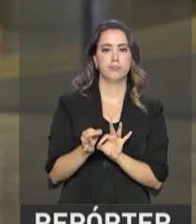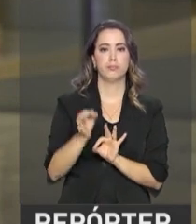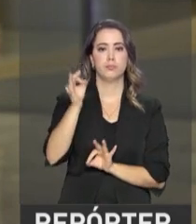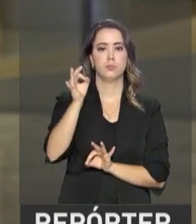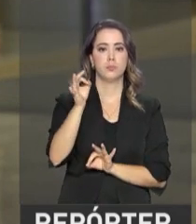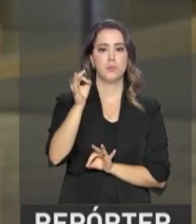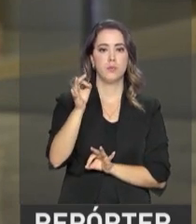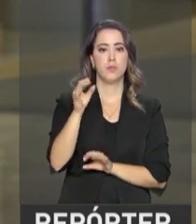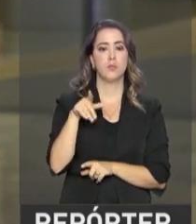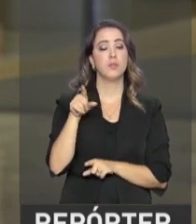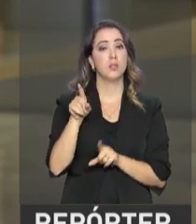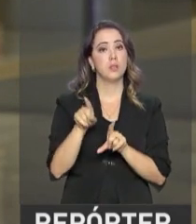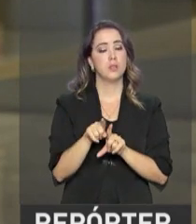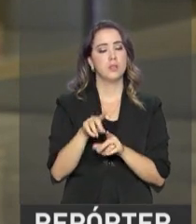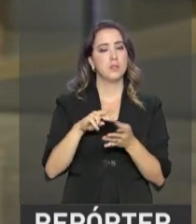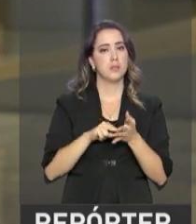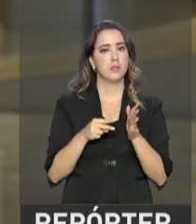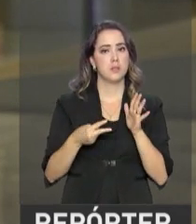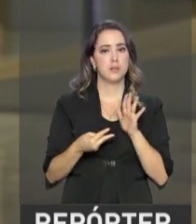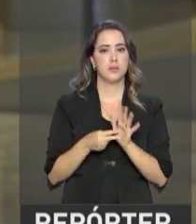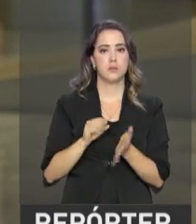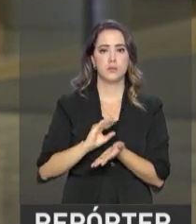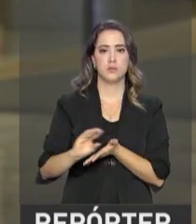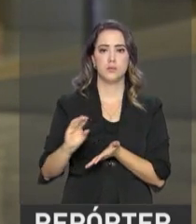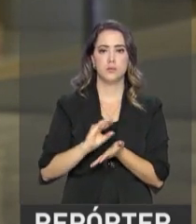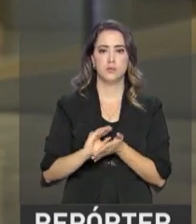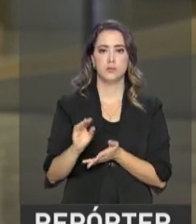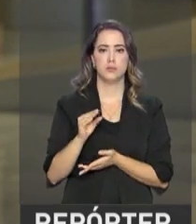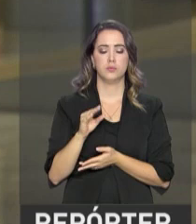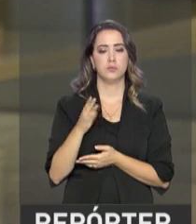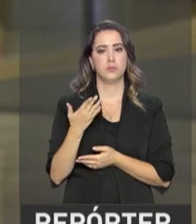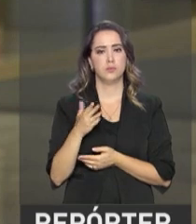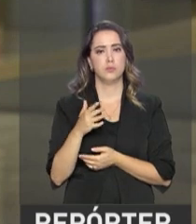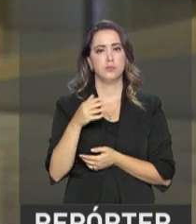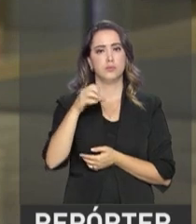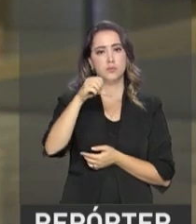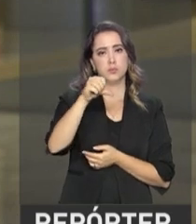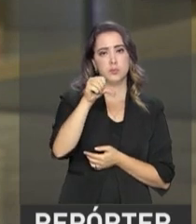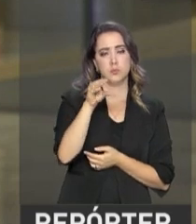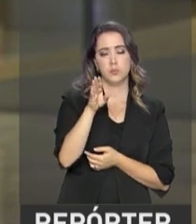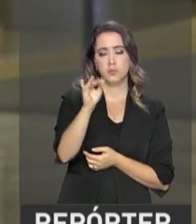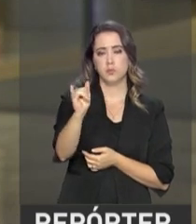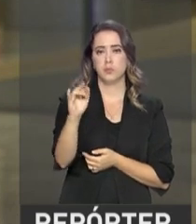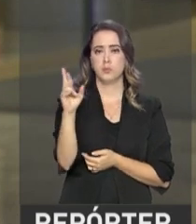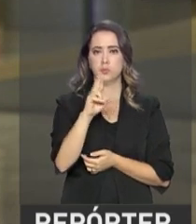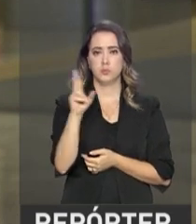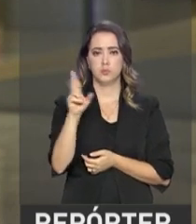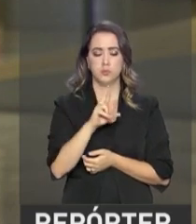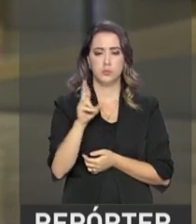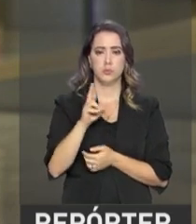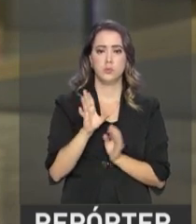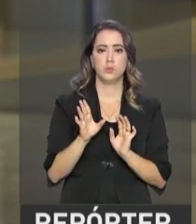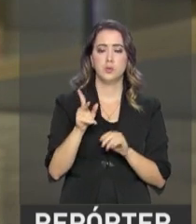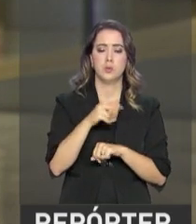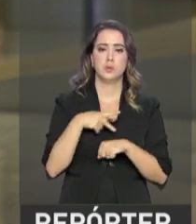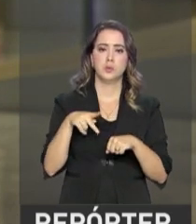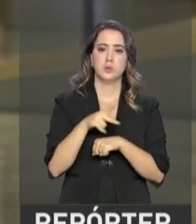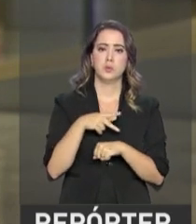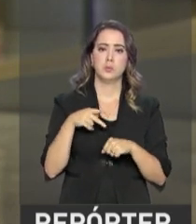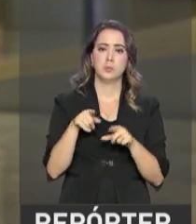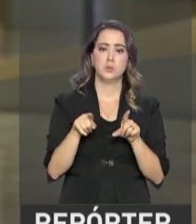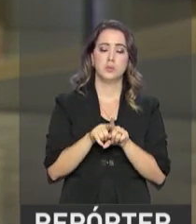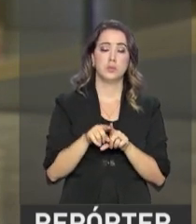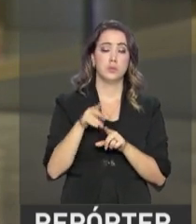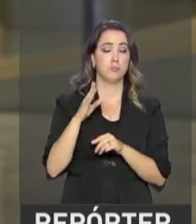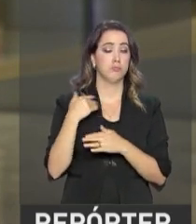linhas de transmissão vão significar um investimento de cerca de 9 bilhões de reais no país nos próximos anos